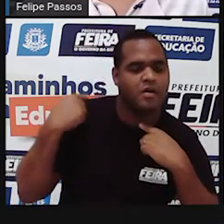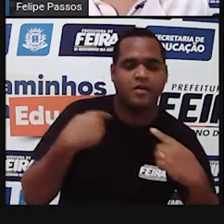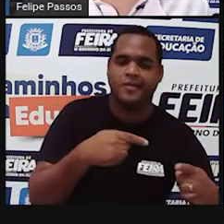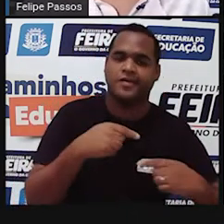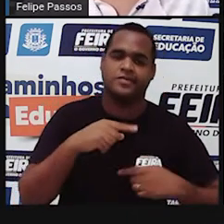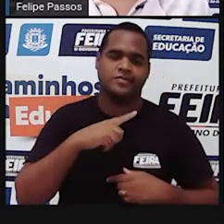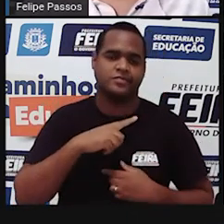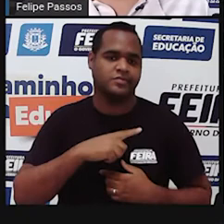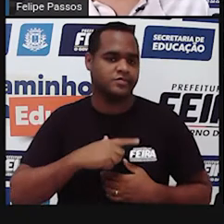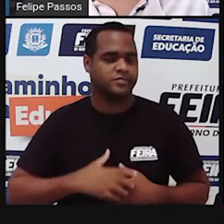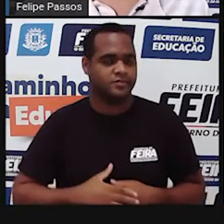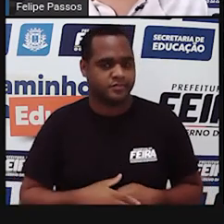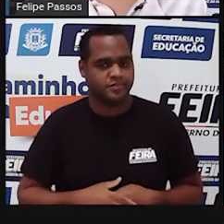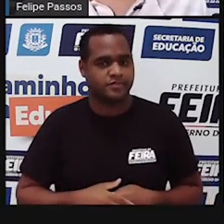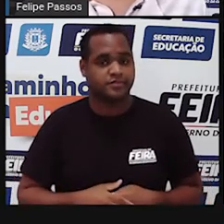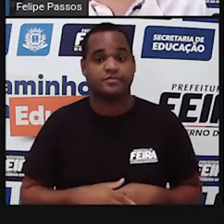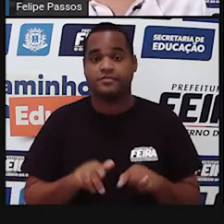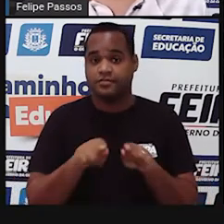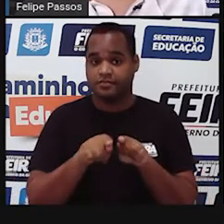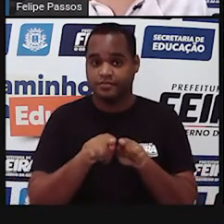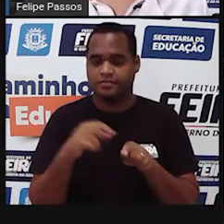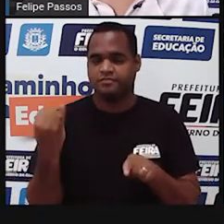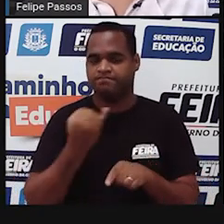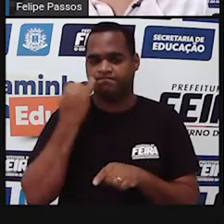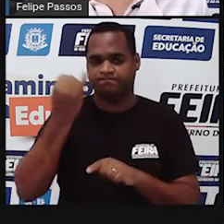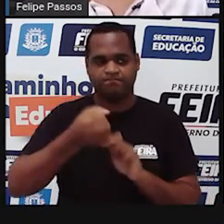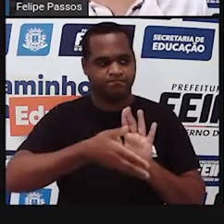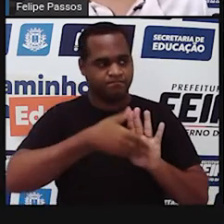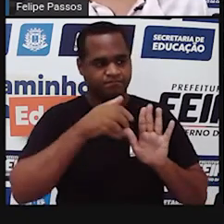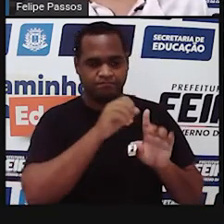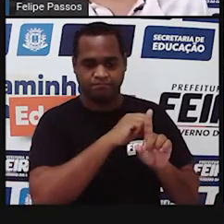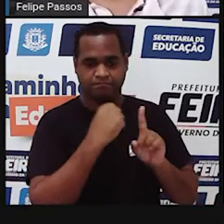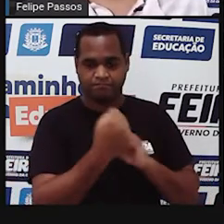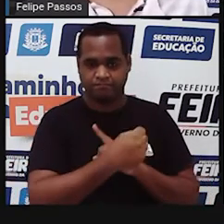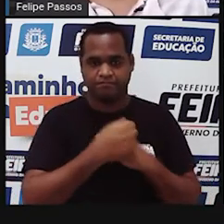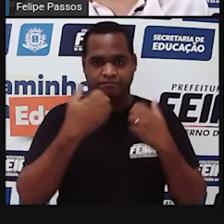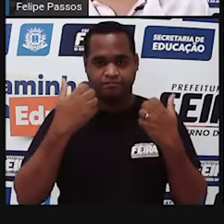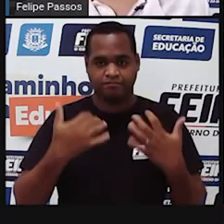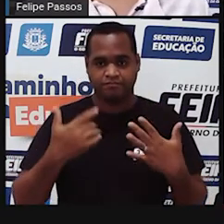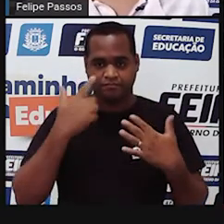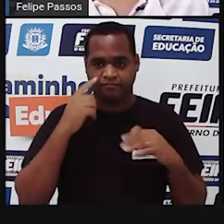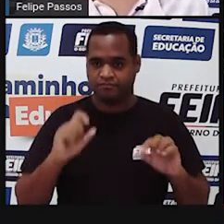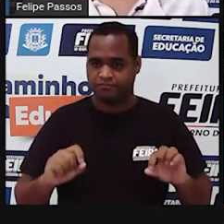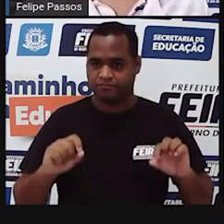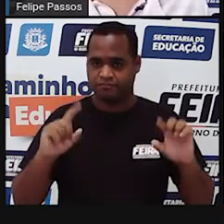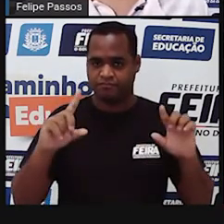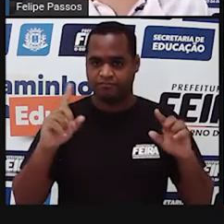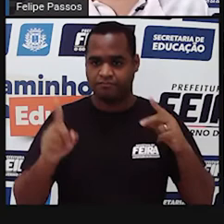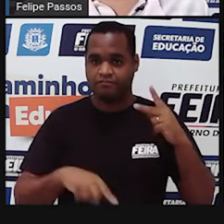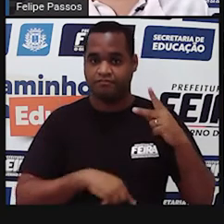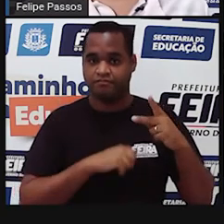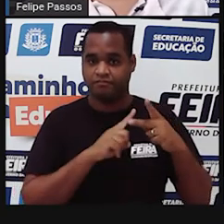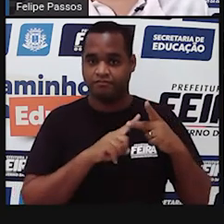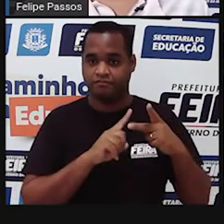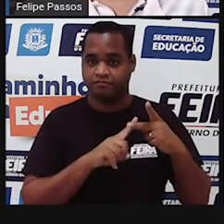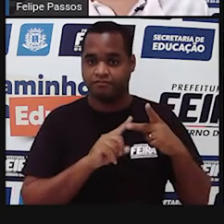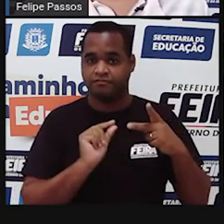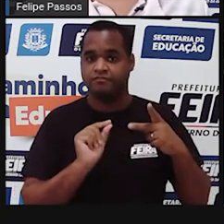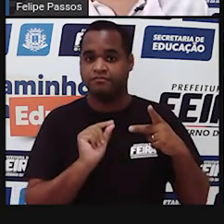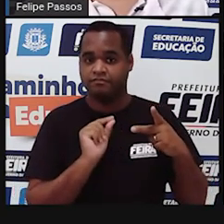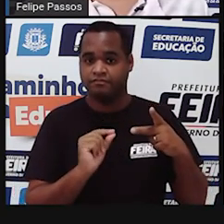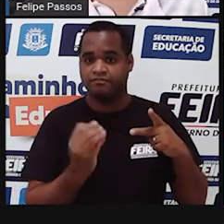circunstâncias. Então, também é um fator de exclusão. E eu trouxe aqui uma imagem de uma pessoa com